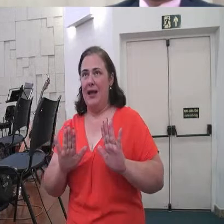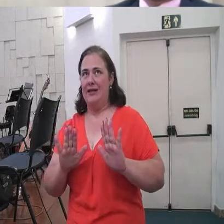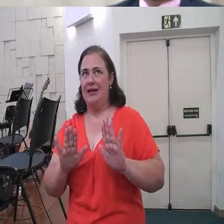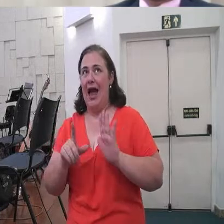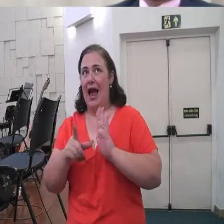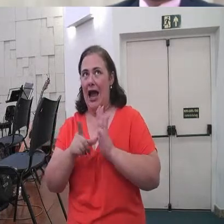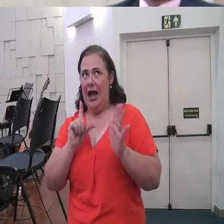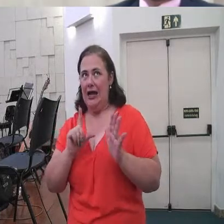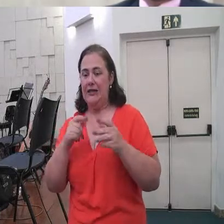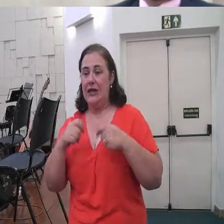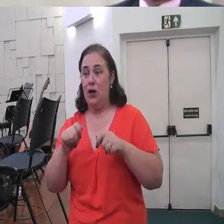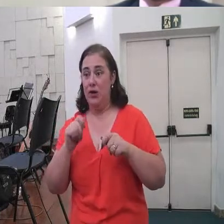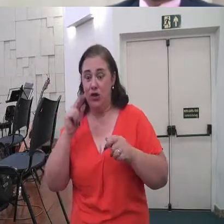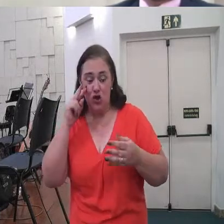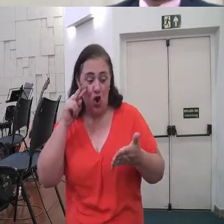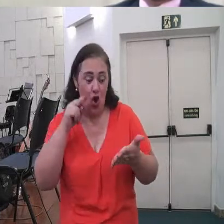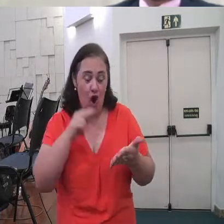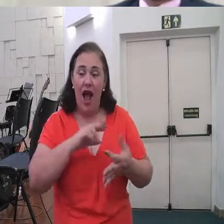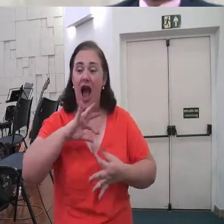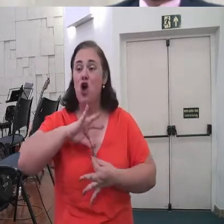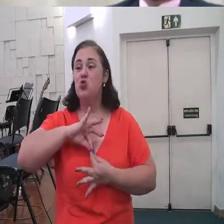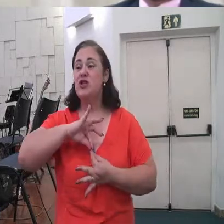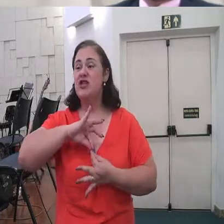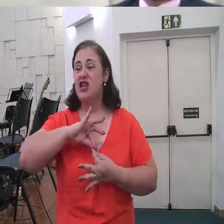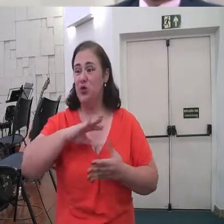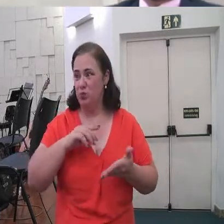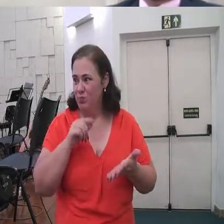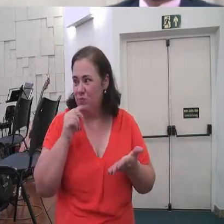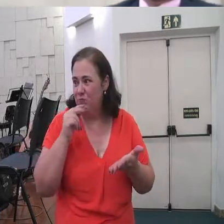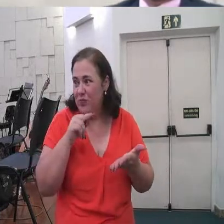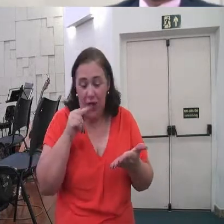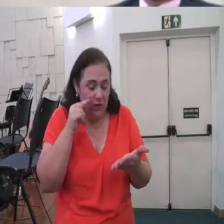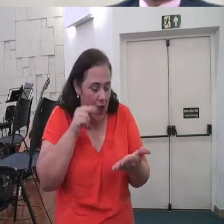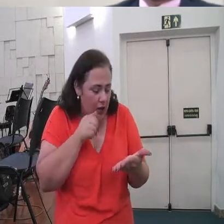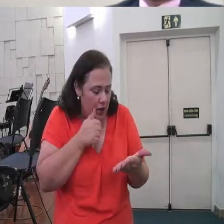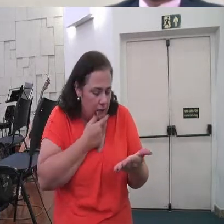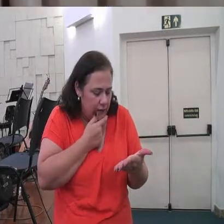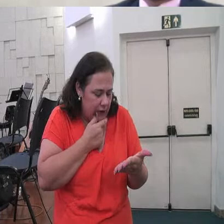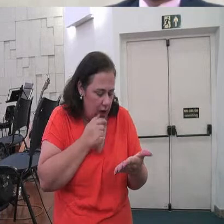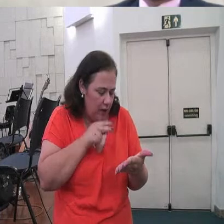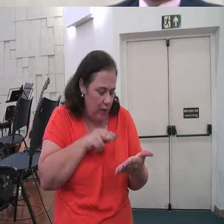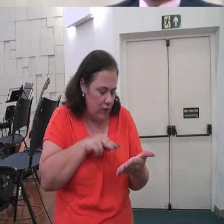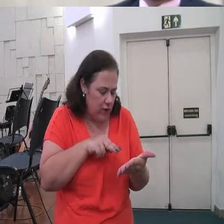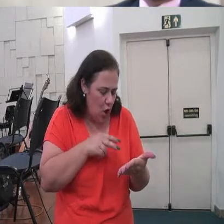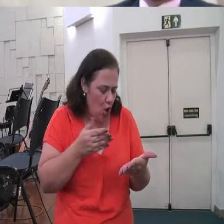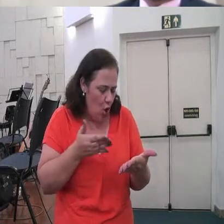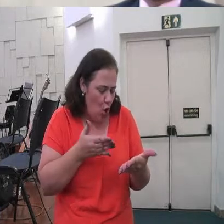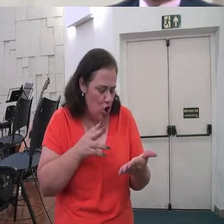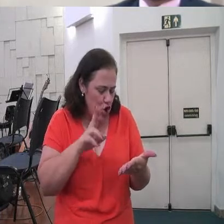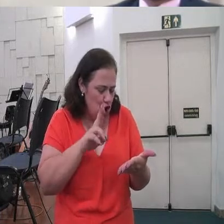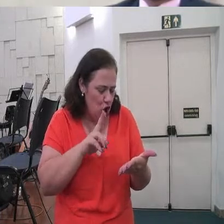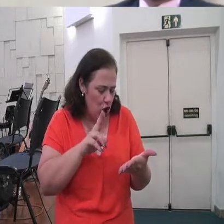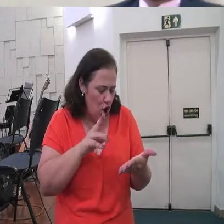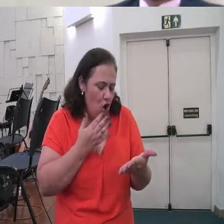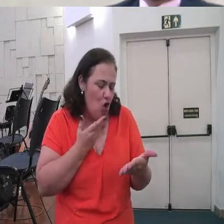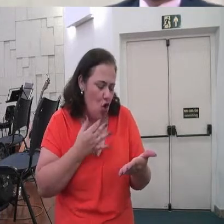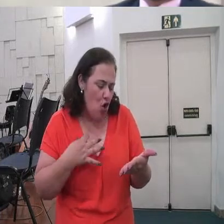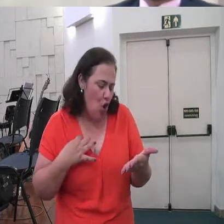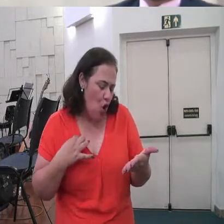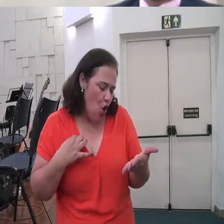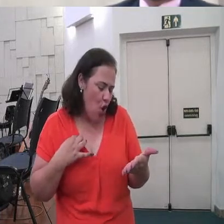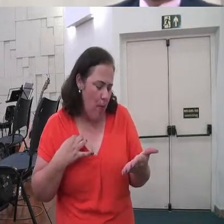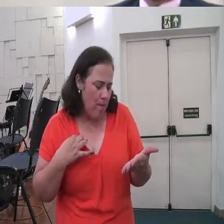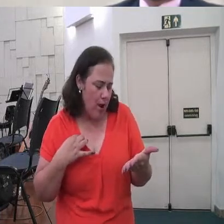delas. Elas acreditam nisso. Então, é a fé mística. Existe